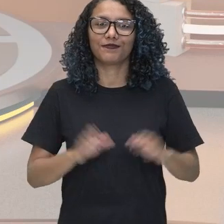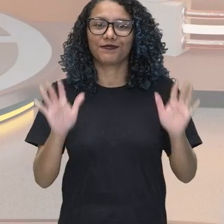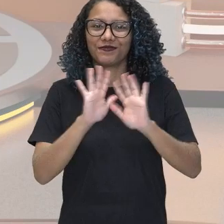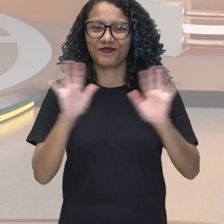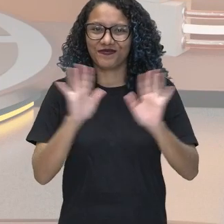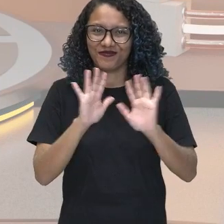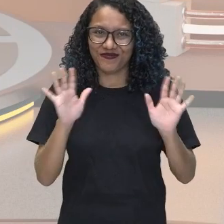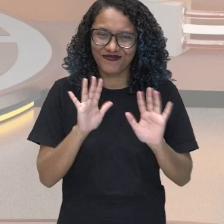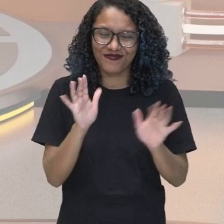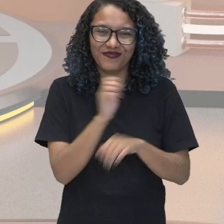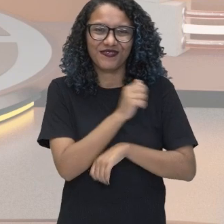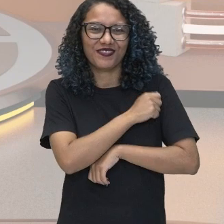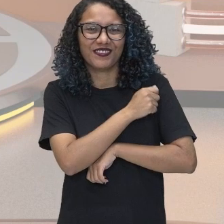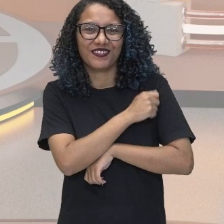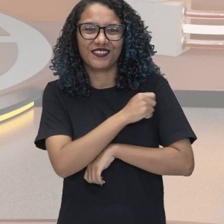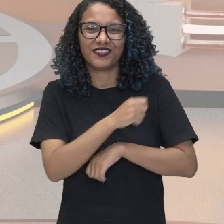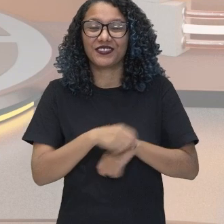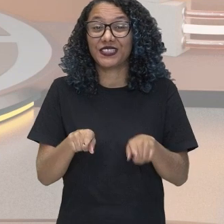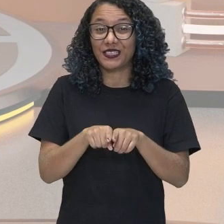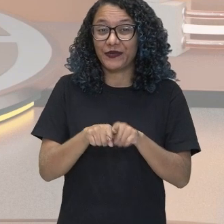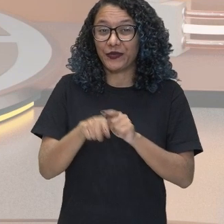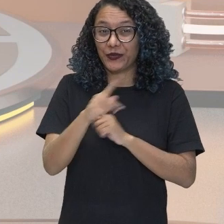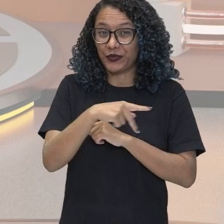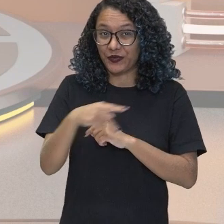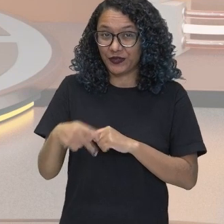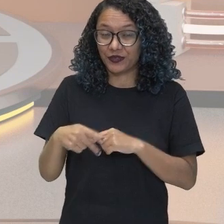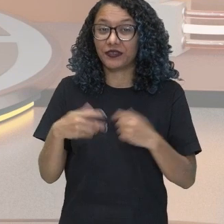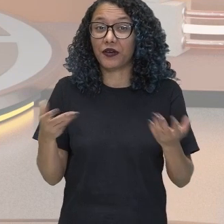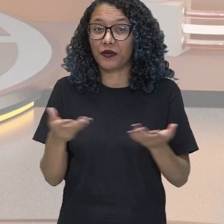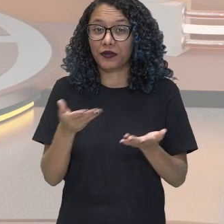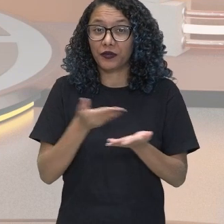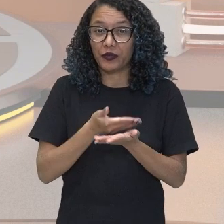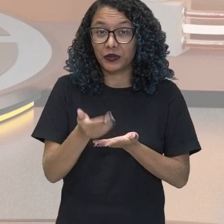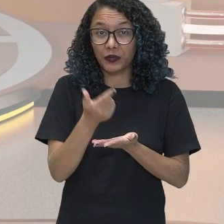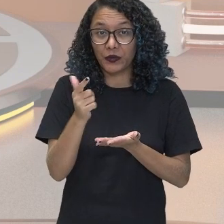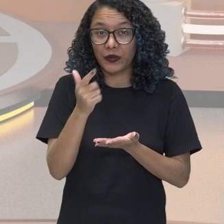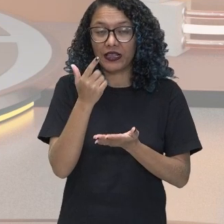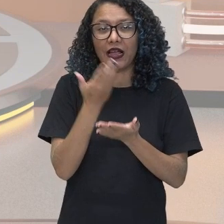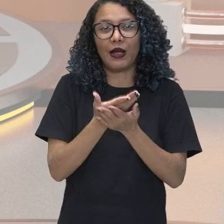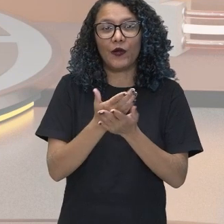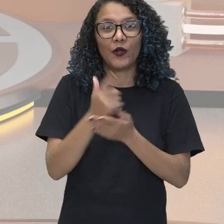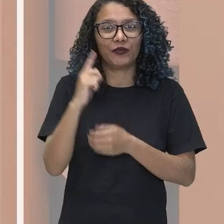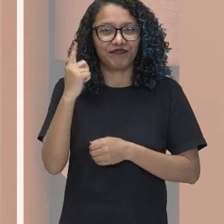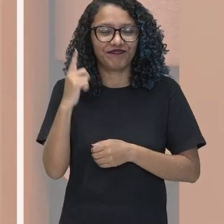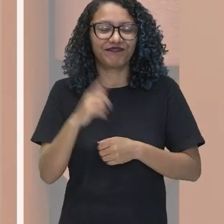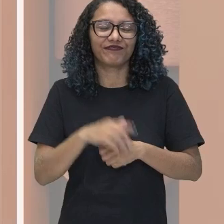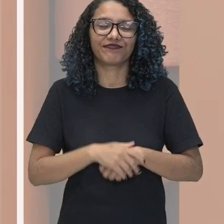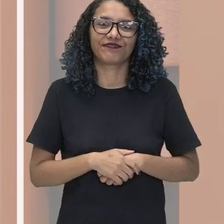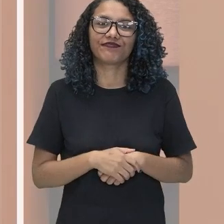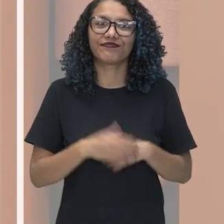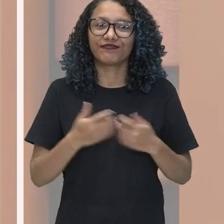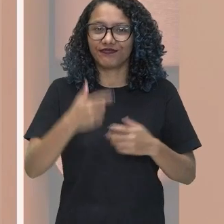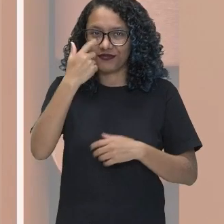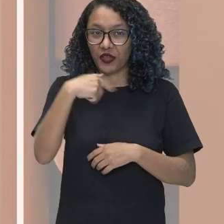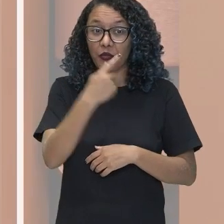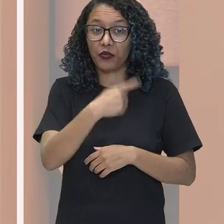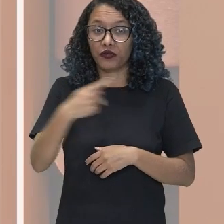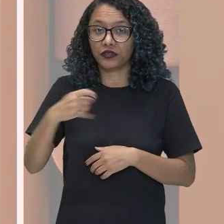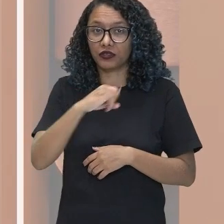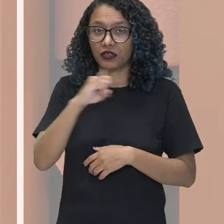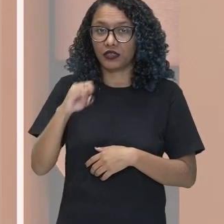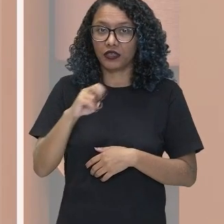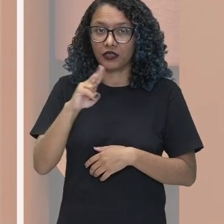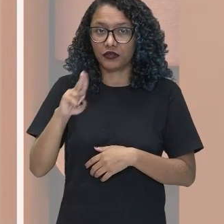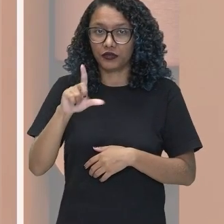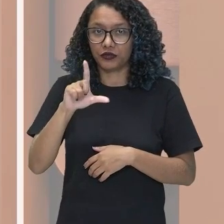Olá, queridos alunos e professores! Estamos iniciando mais uma aula de Geografia. Eu sou a professora